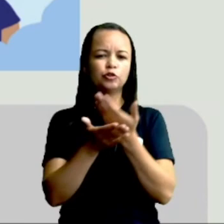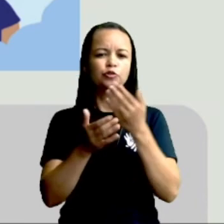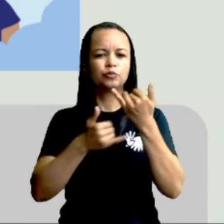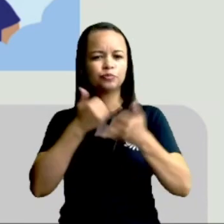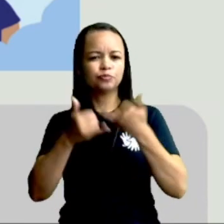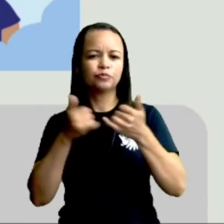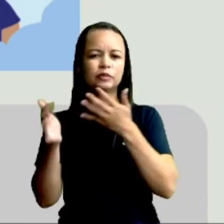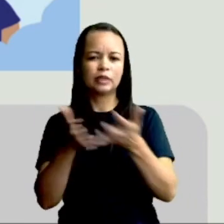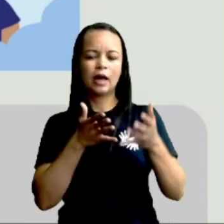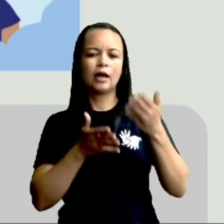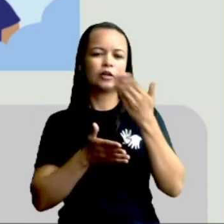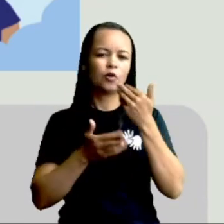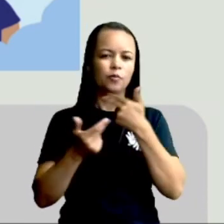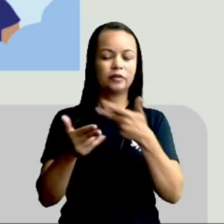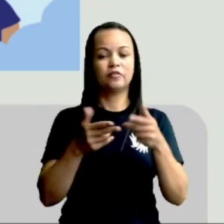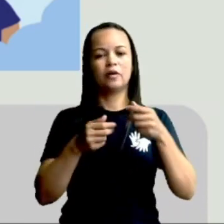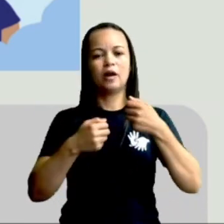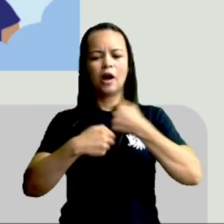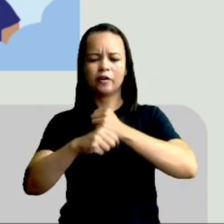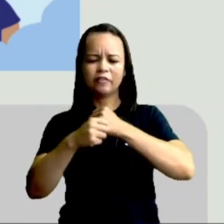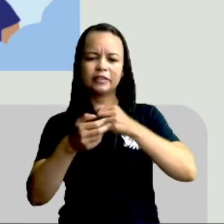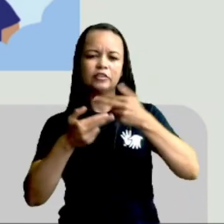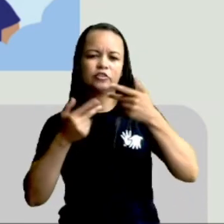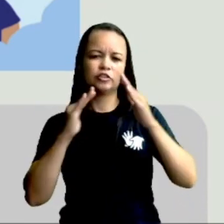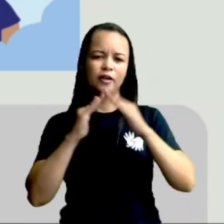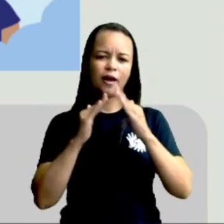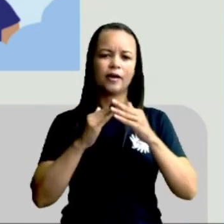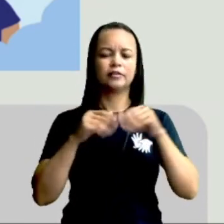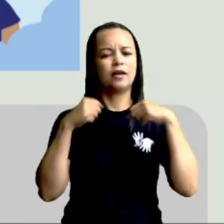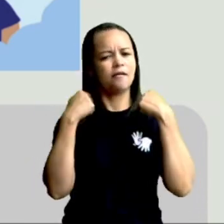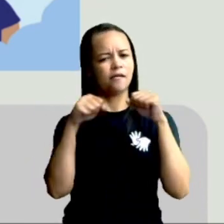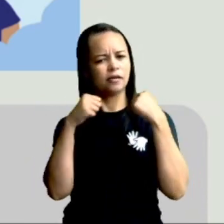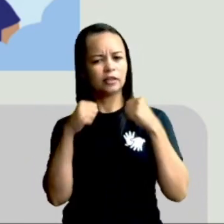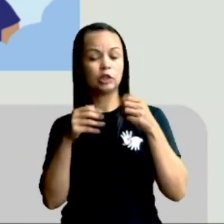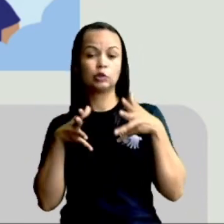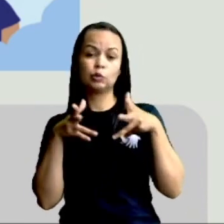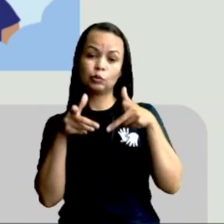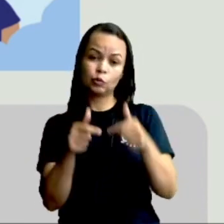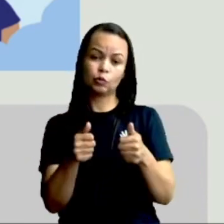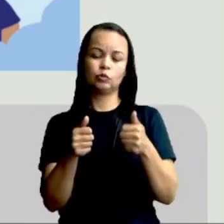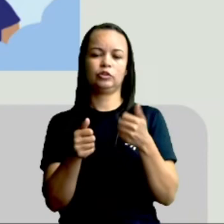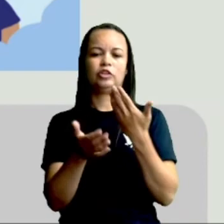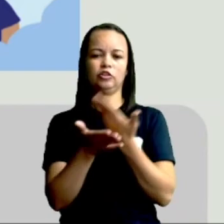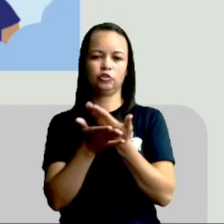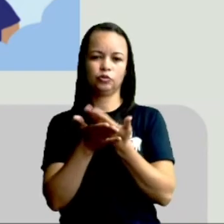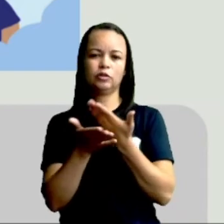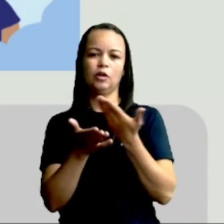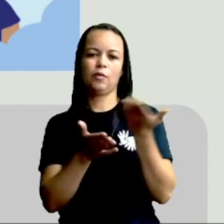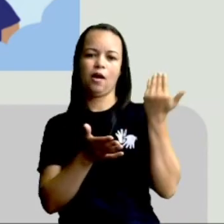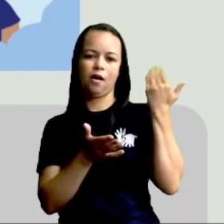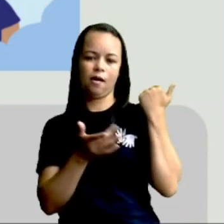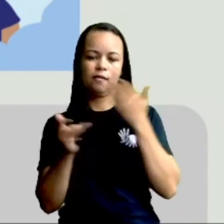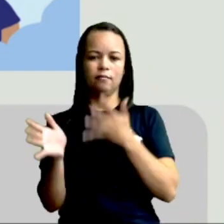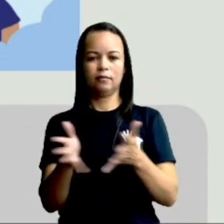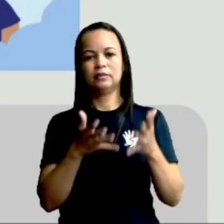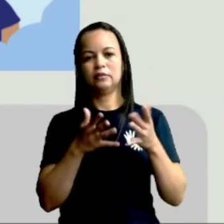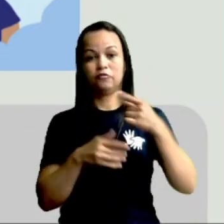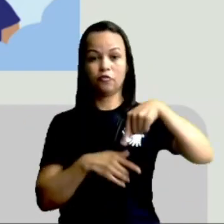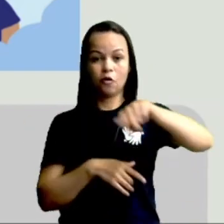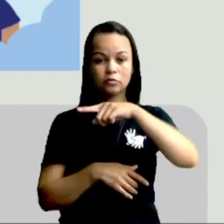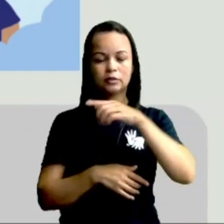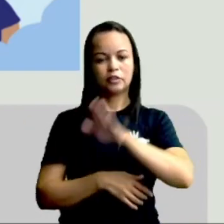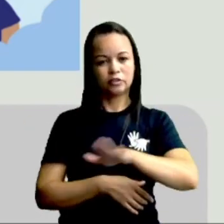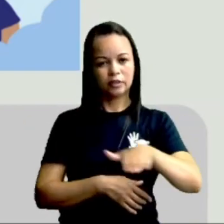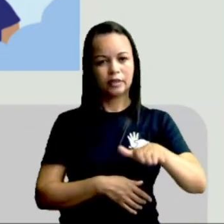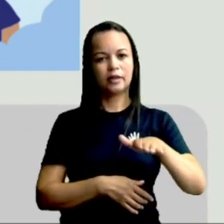colaborar com os afazeres da casa, fazer exercício, tudo aquilo que a gente já conversou em outras aulas, que é importante que vocês, crianças